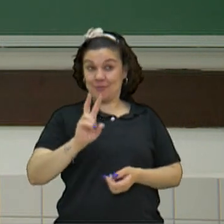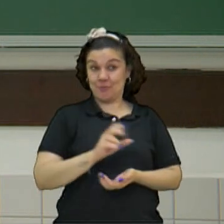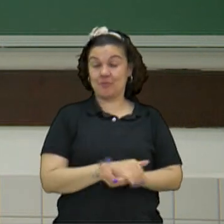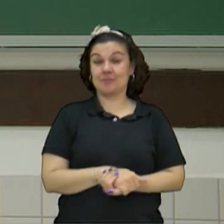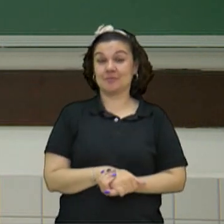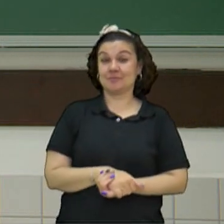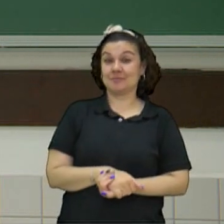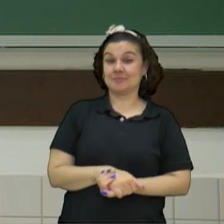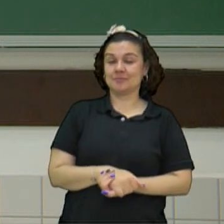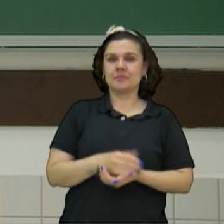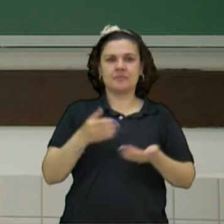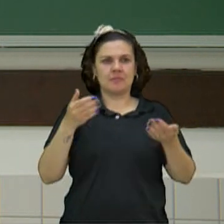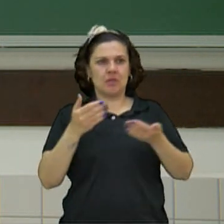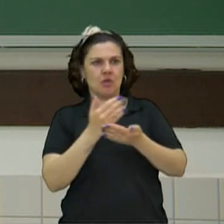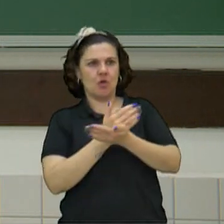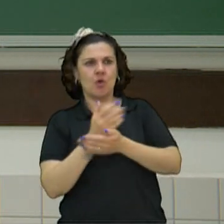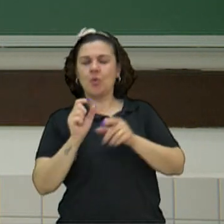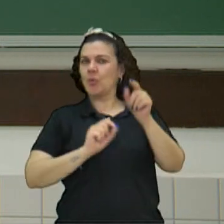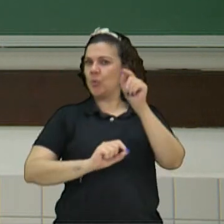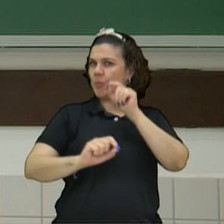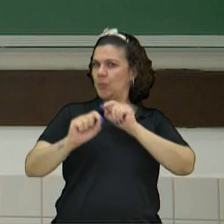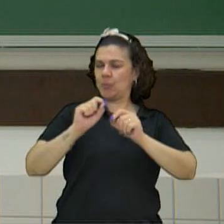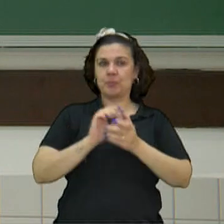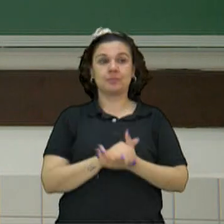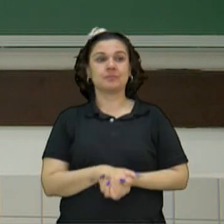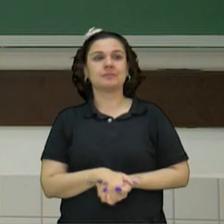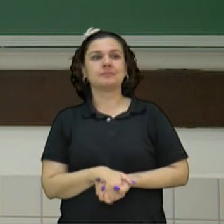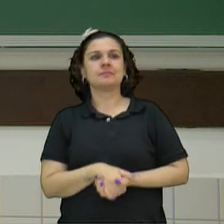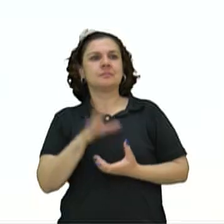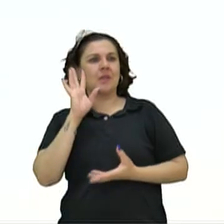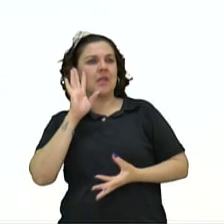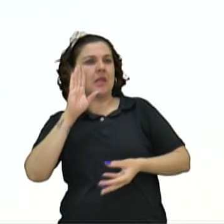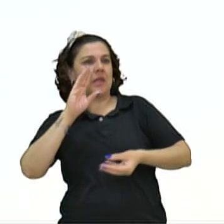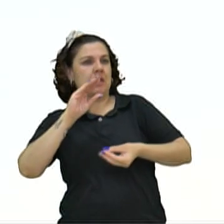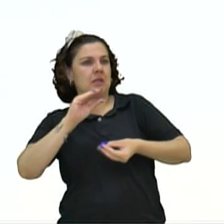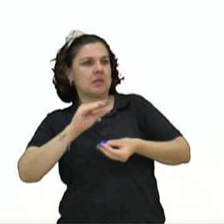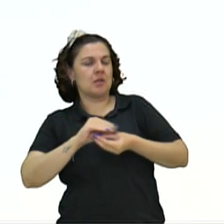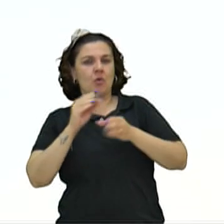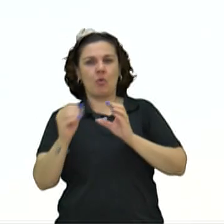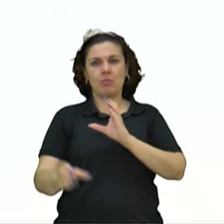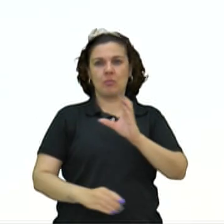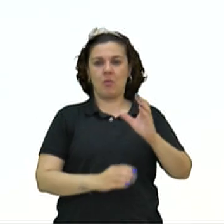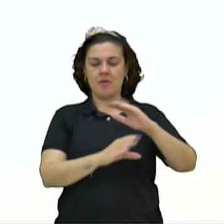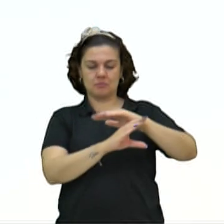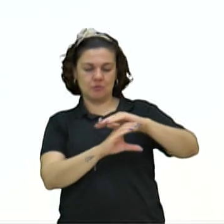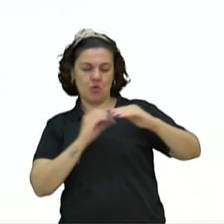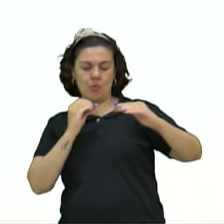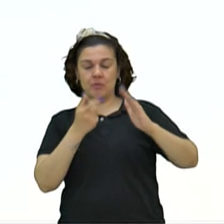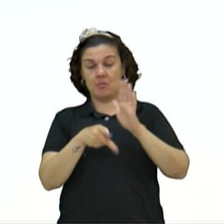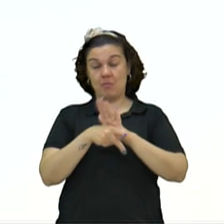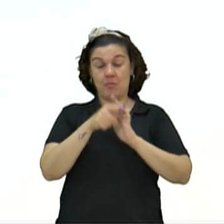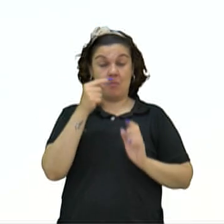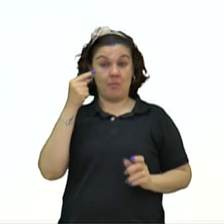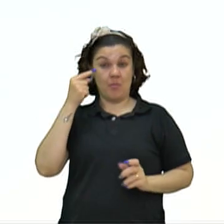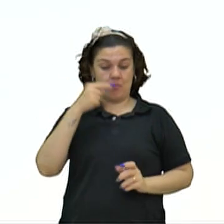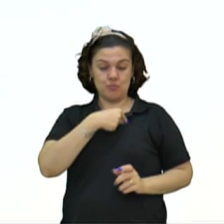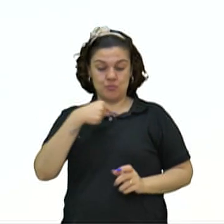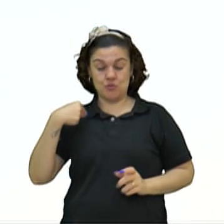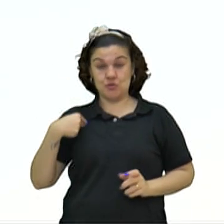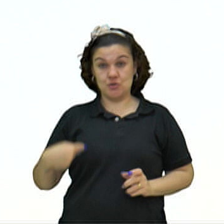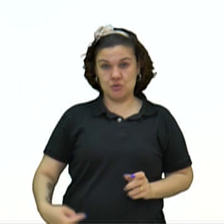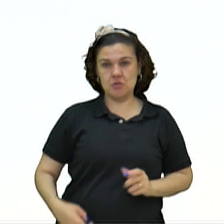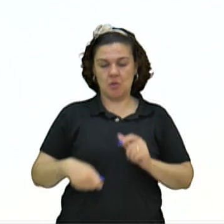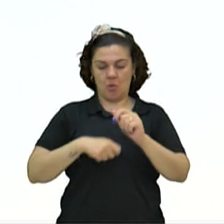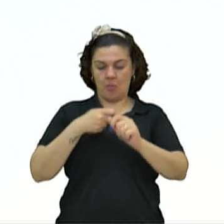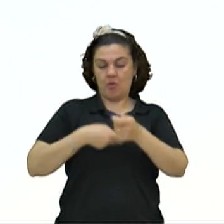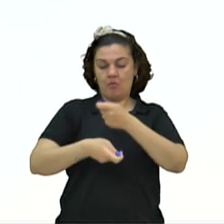32. Vamos trabalhar com entender a implantação do comunismo na China, explicar o processo de crescimento econômico